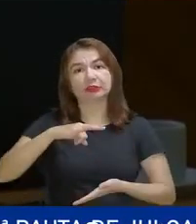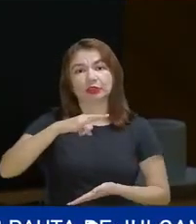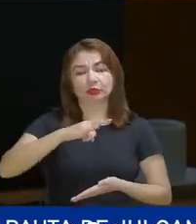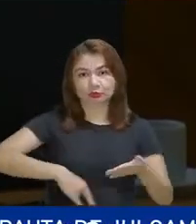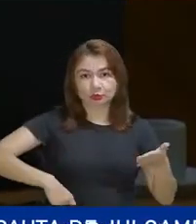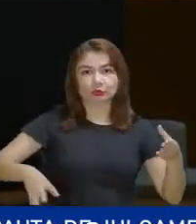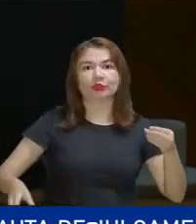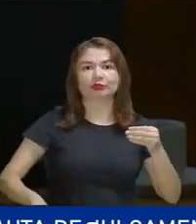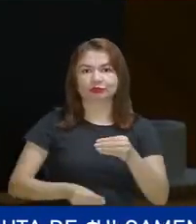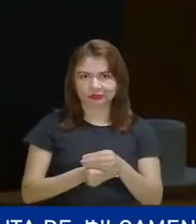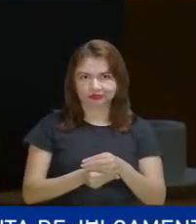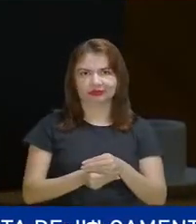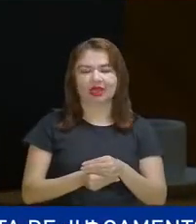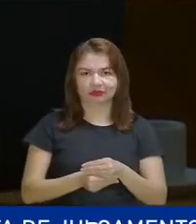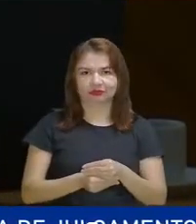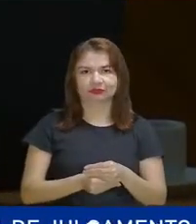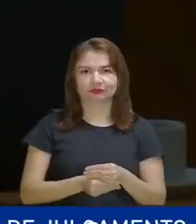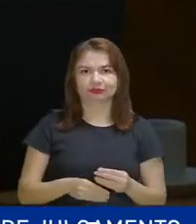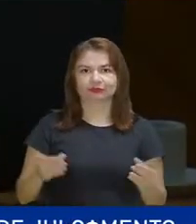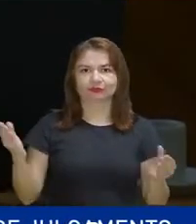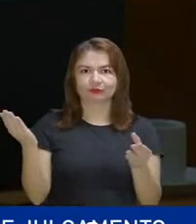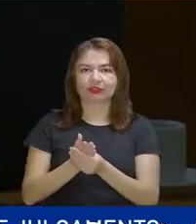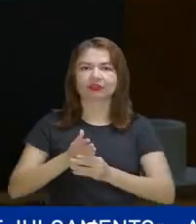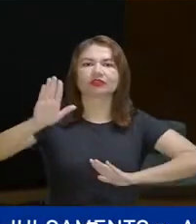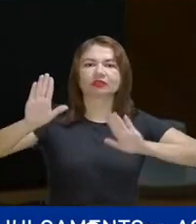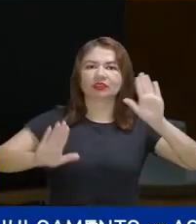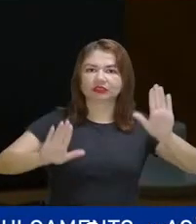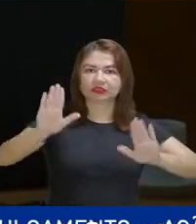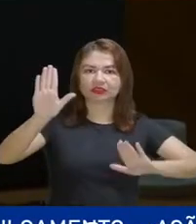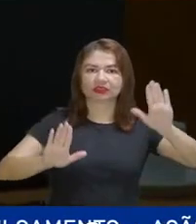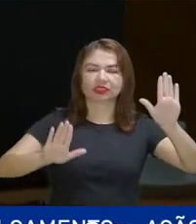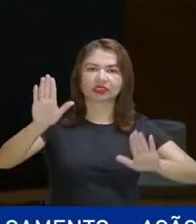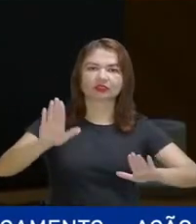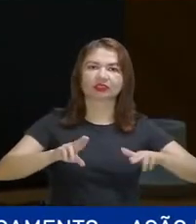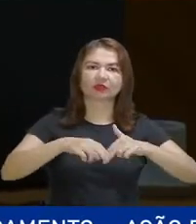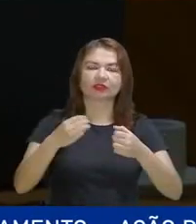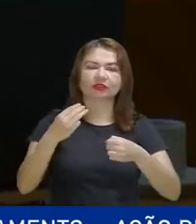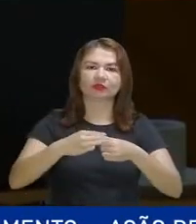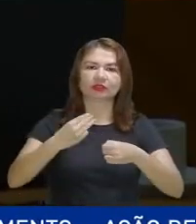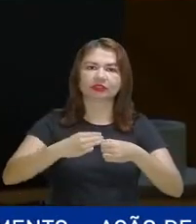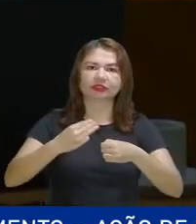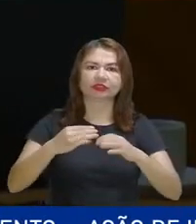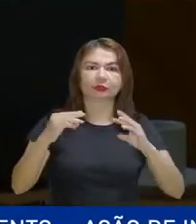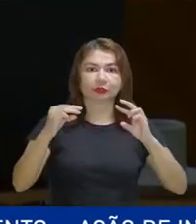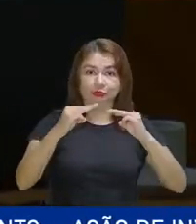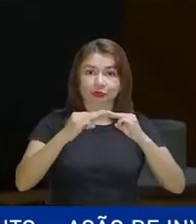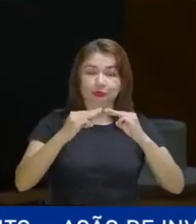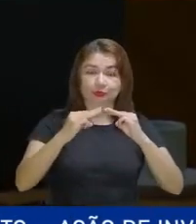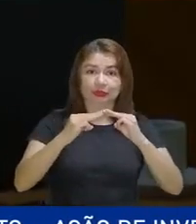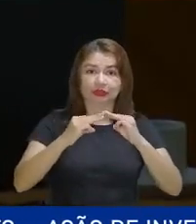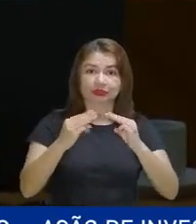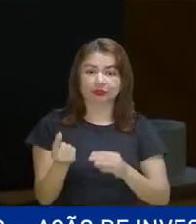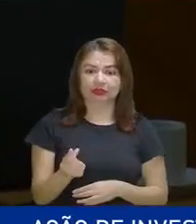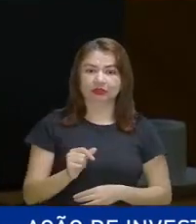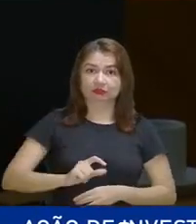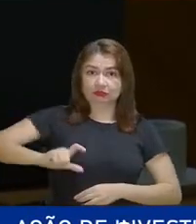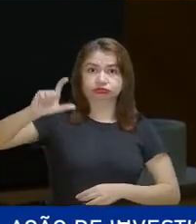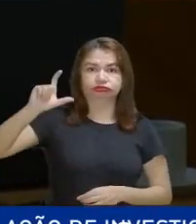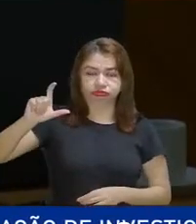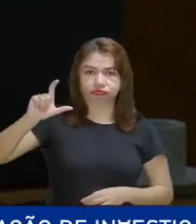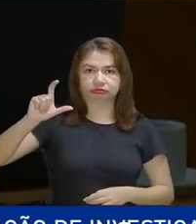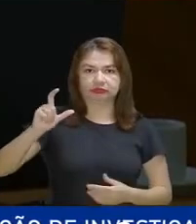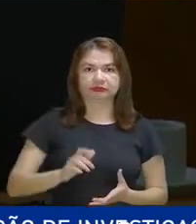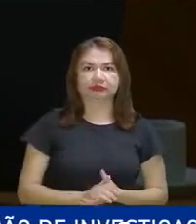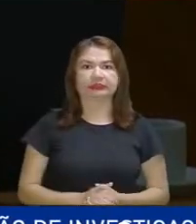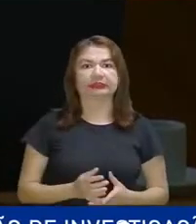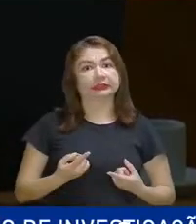juntados, que correspondem a processos licitatórios promovidos pelo município de Mazagão, supostamente superfaturados.